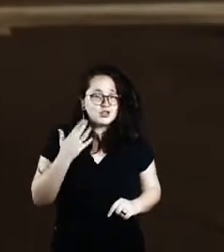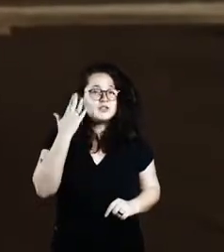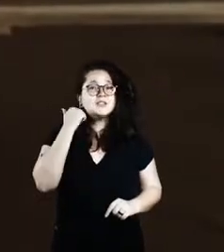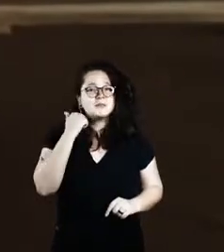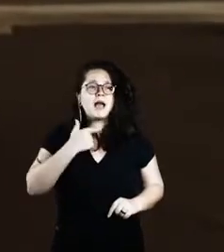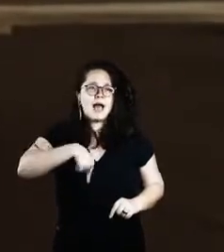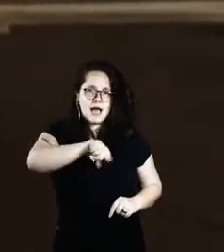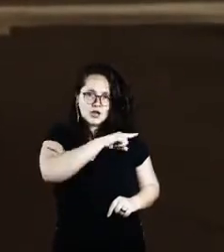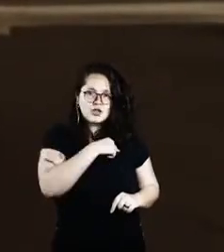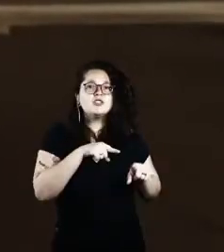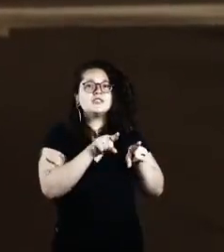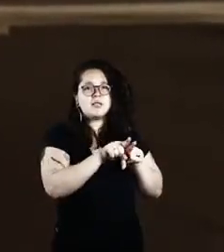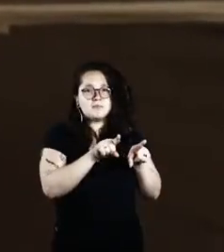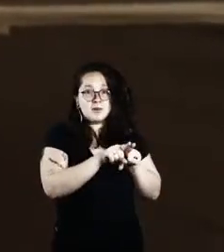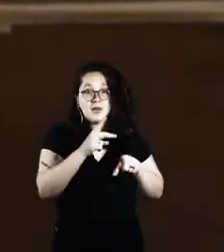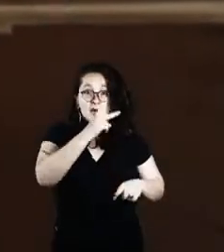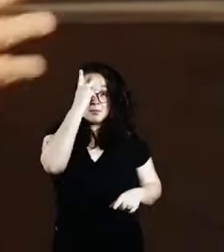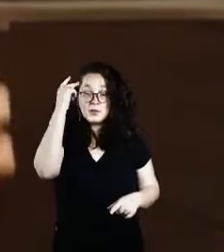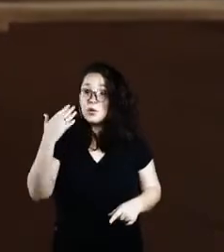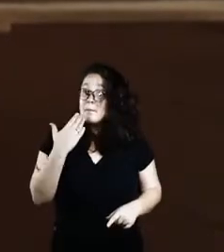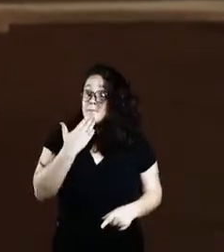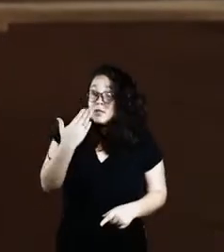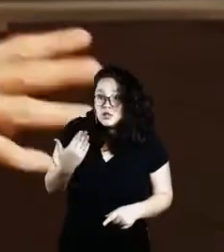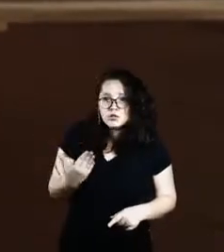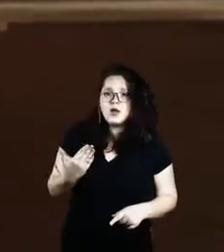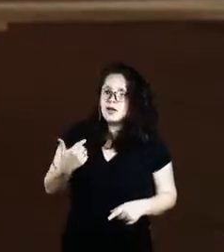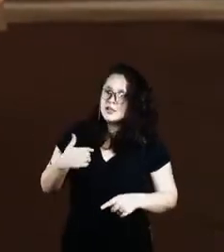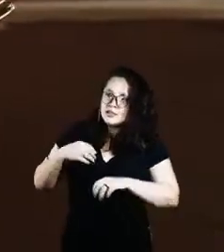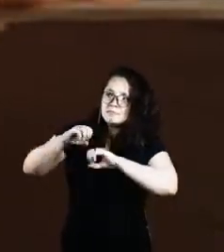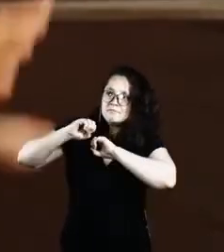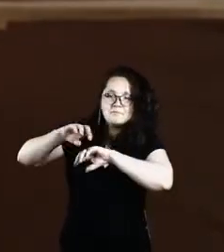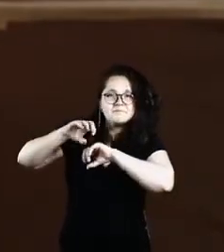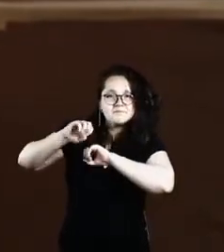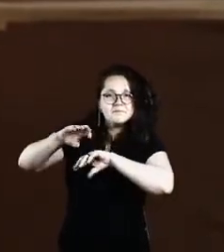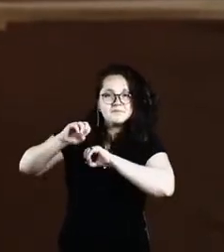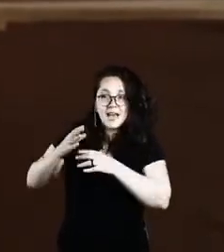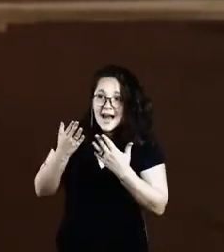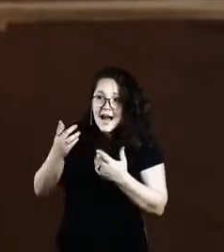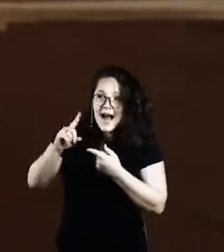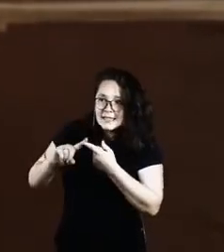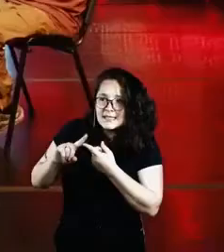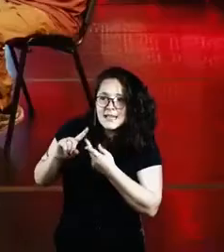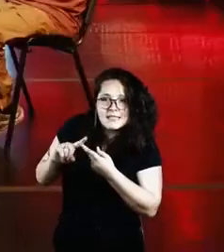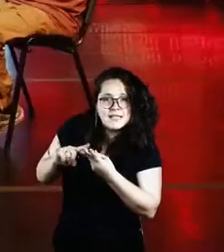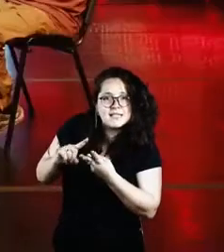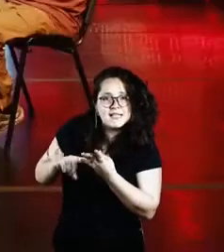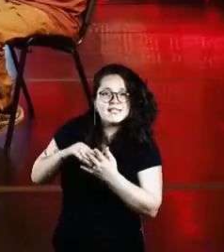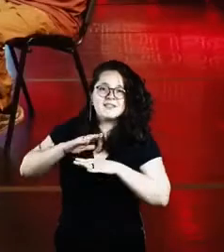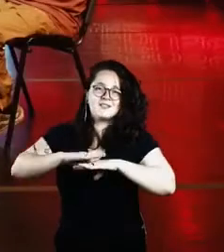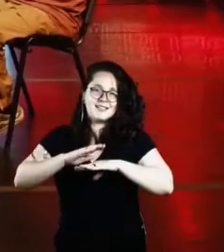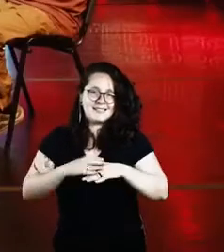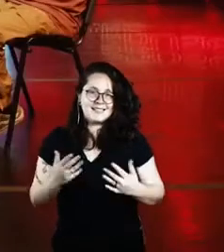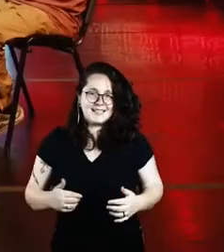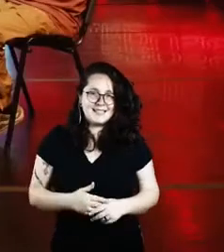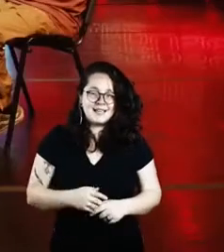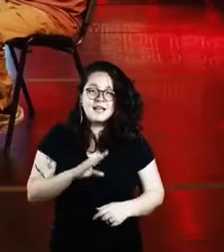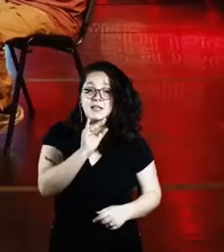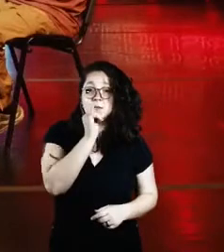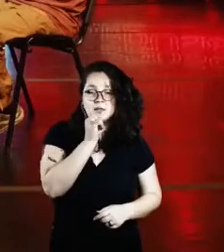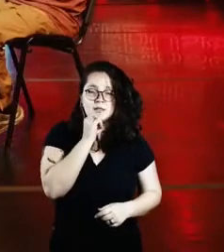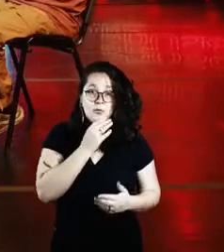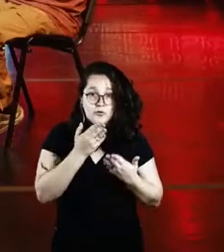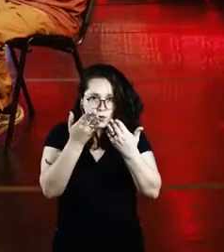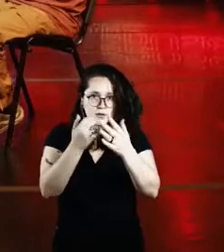isso, assim, né? As pessoas chegavam até a gente ensinava as pessoas como fazer, entendeu? E, por exemplo, assim, você queria fazer uma